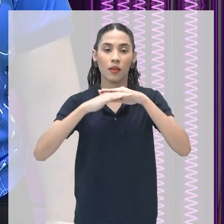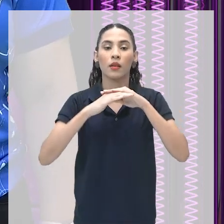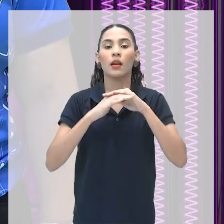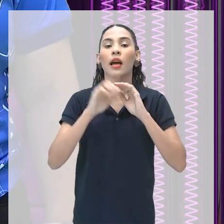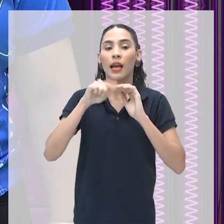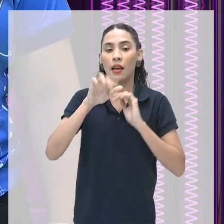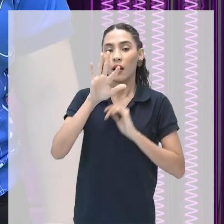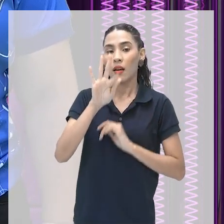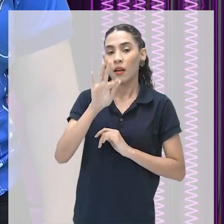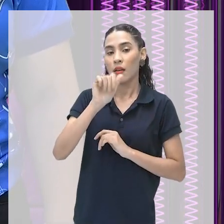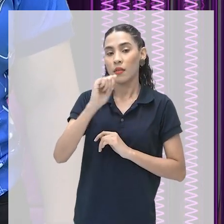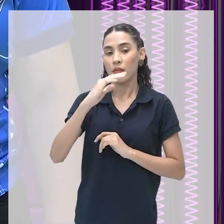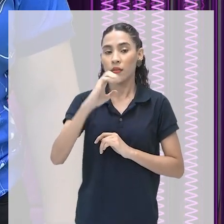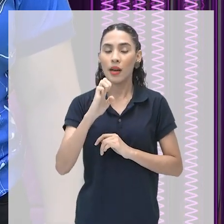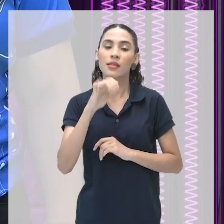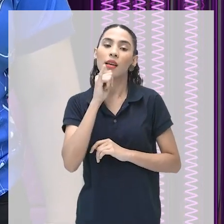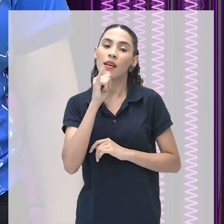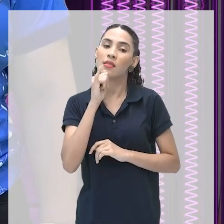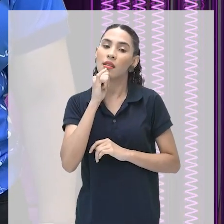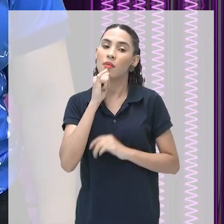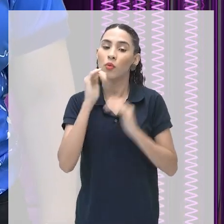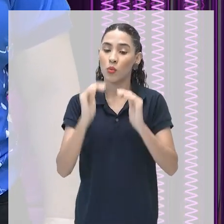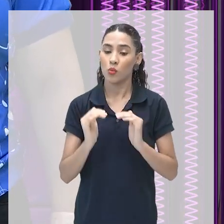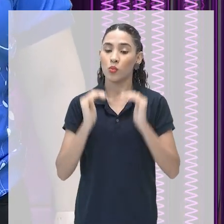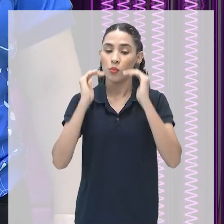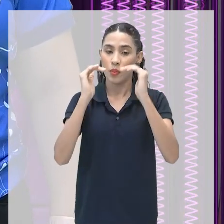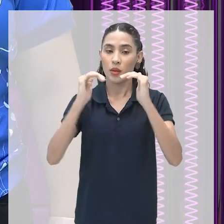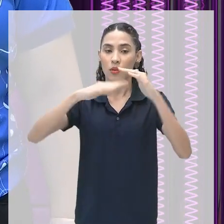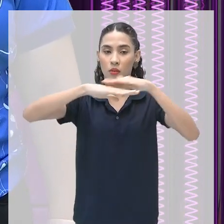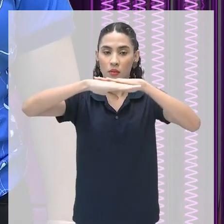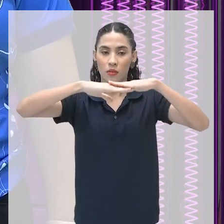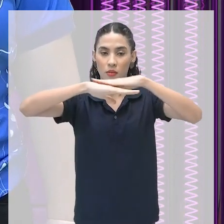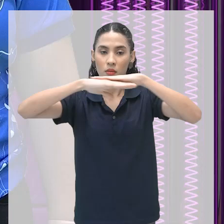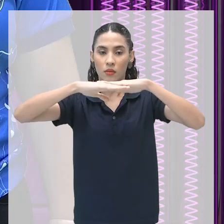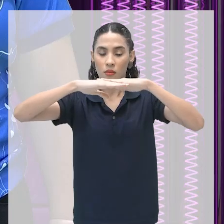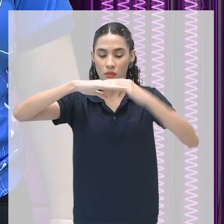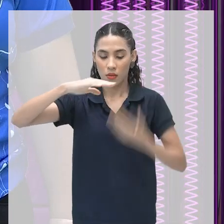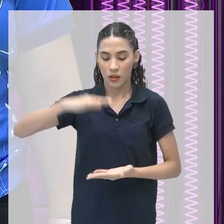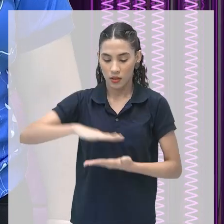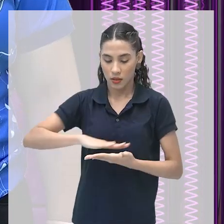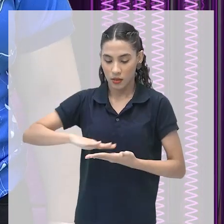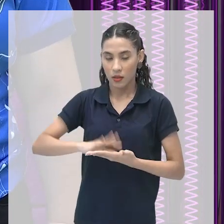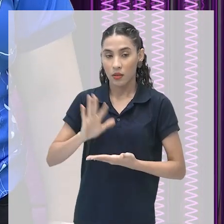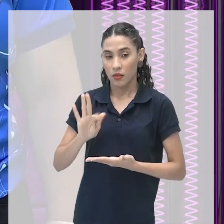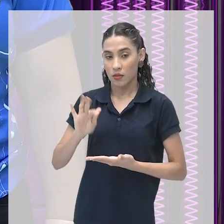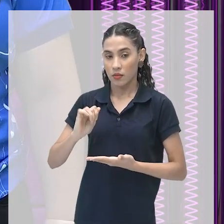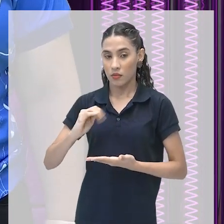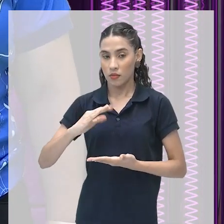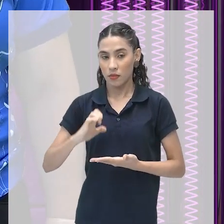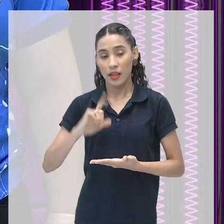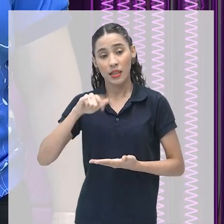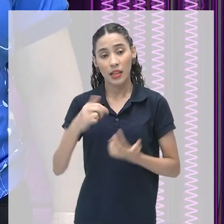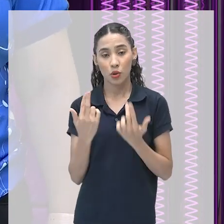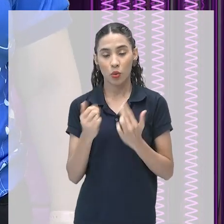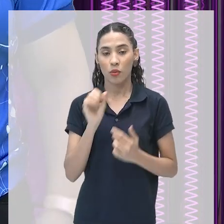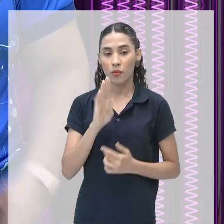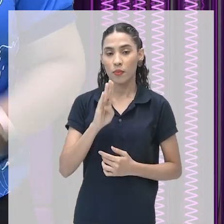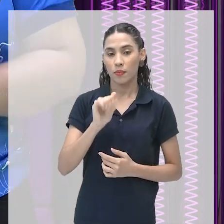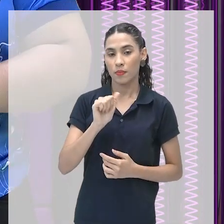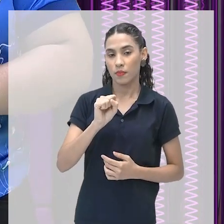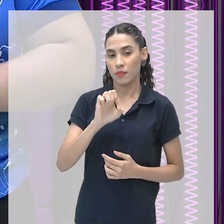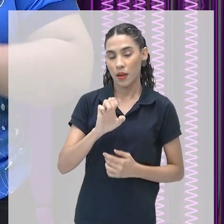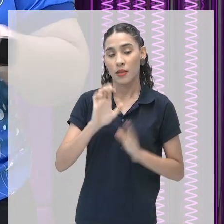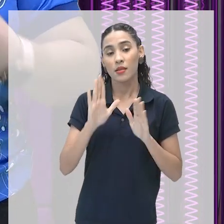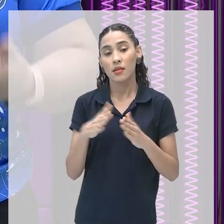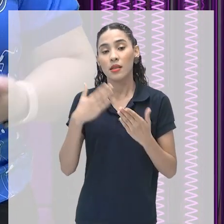em face, né, seria aí a face superior e a face inferior, mas é a mesma coisa que base, né? E